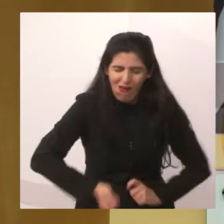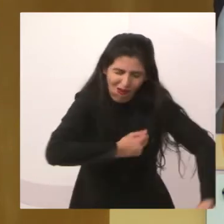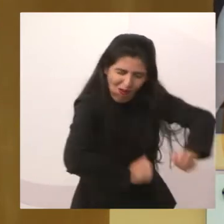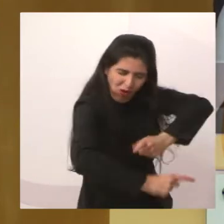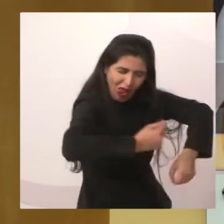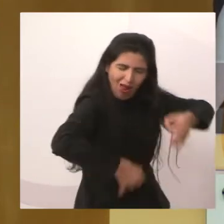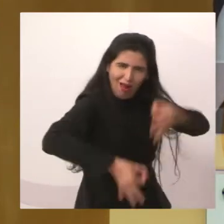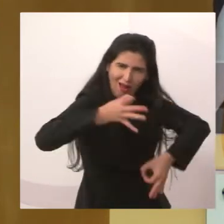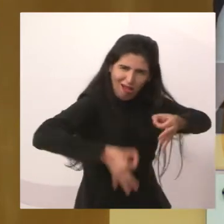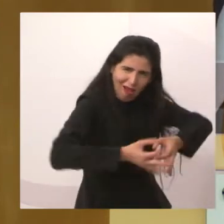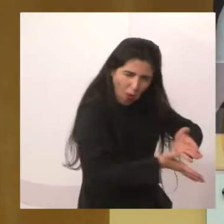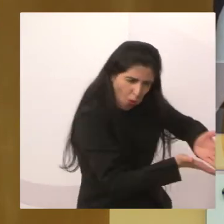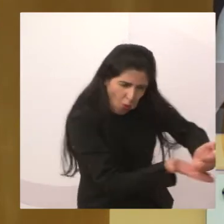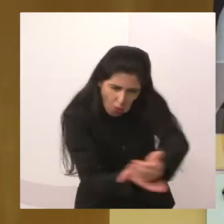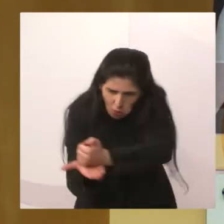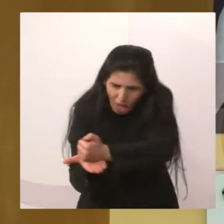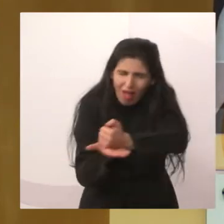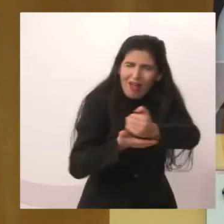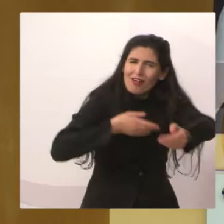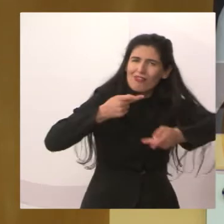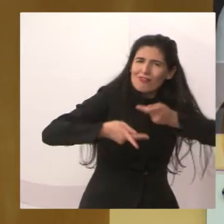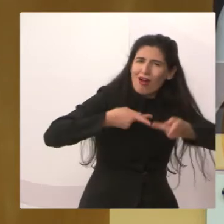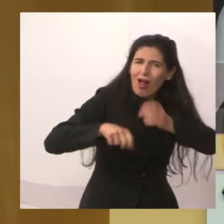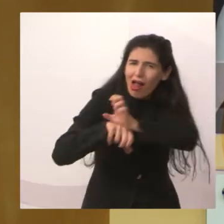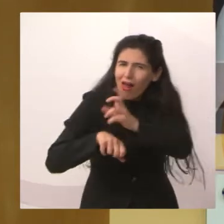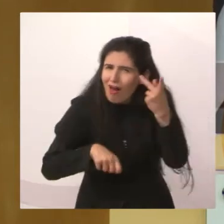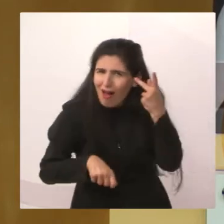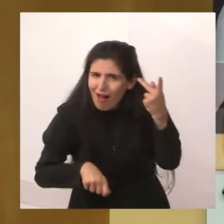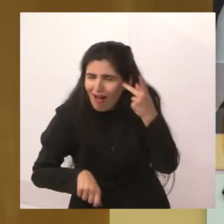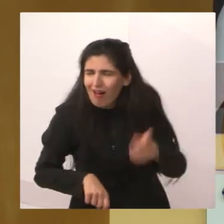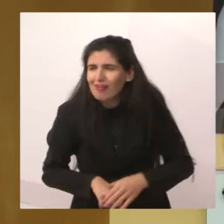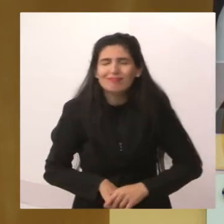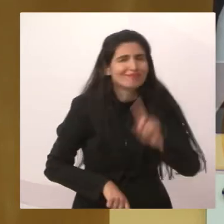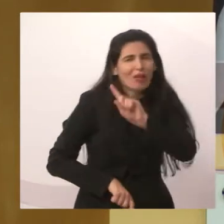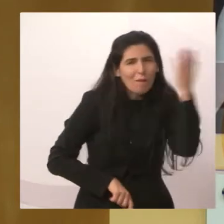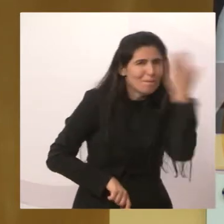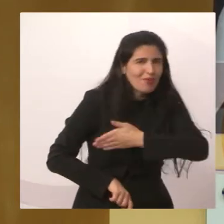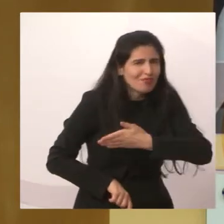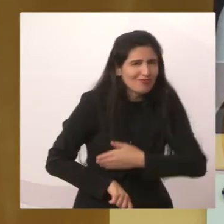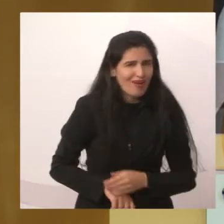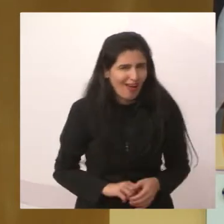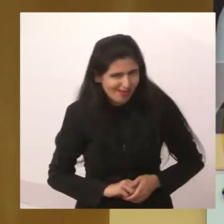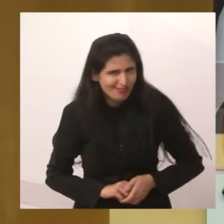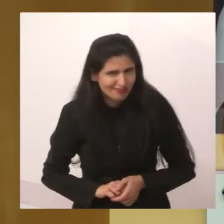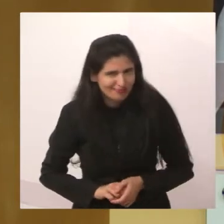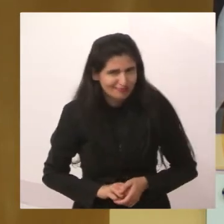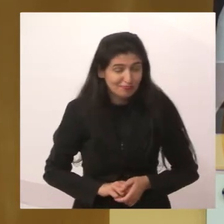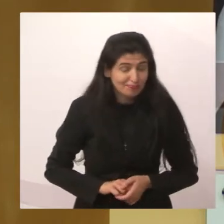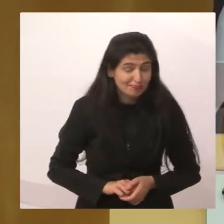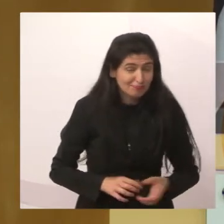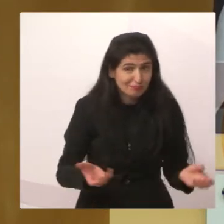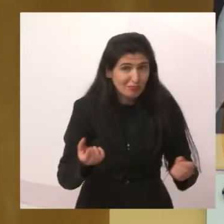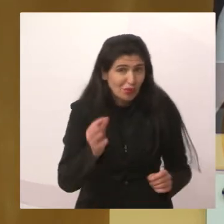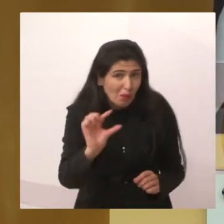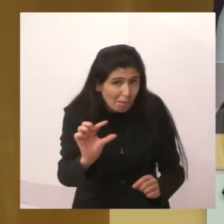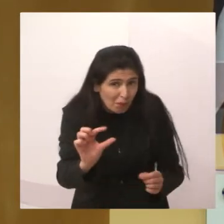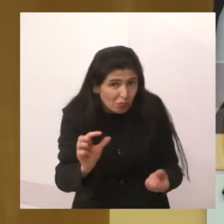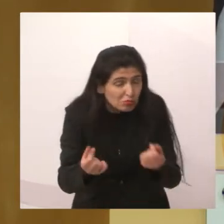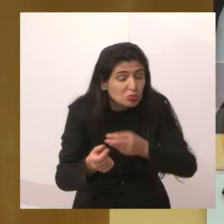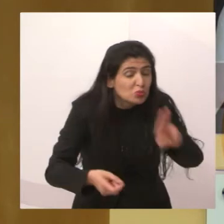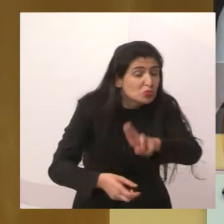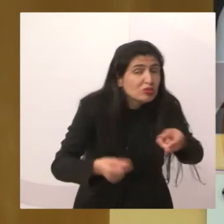Contas rebate há anos, é a não comprovação do mínimo obrigatório num dos setores mais importantes